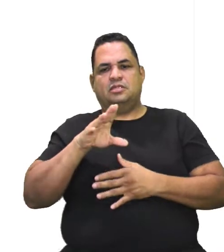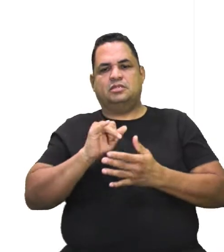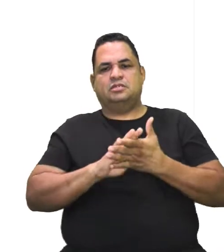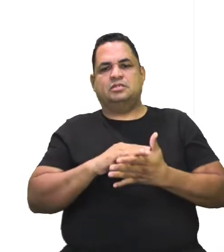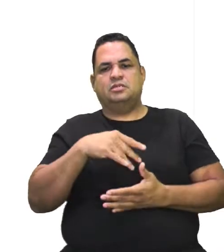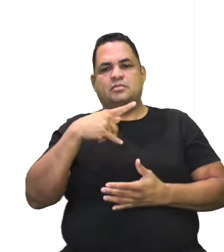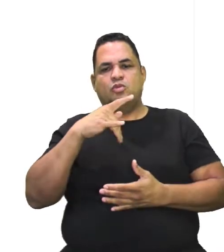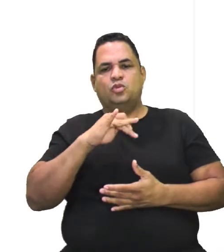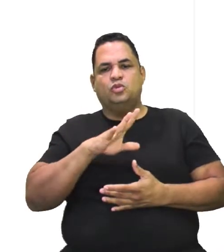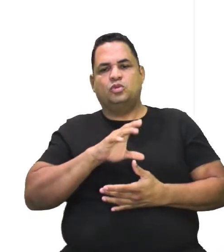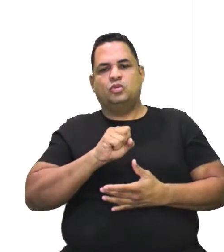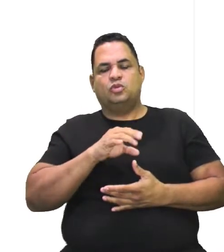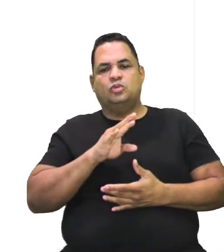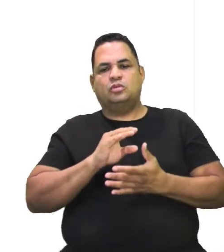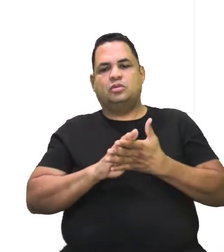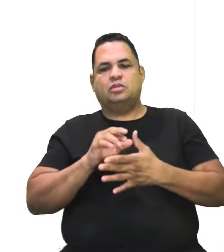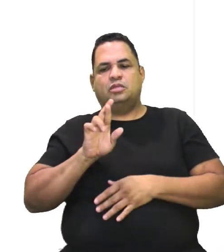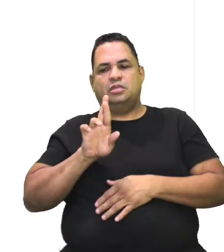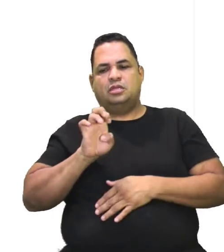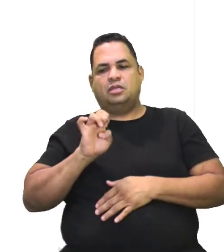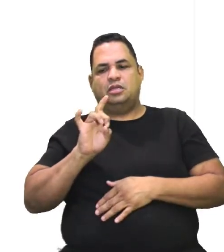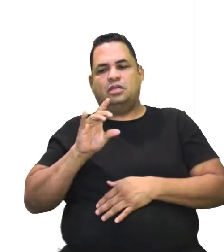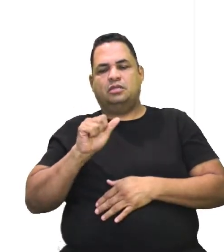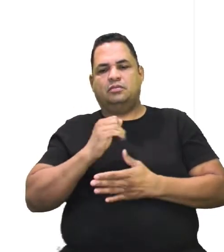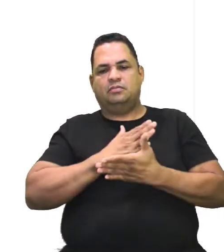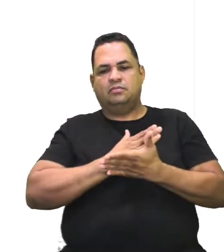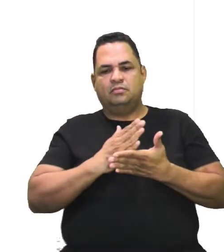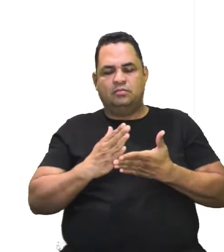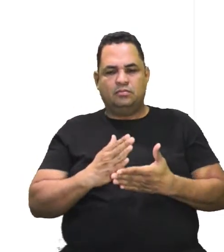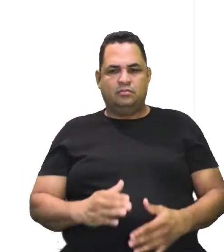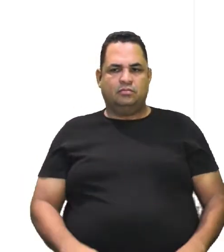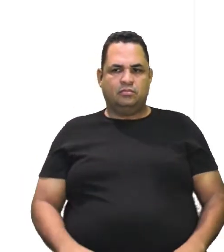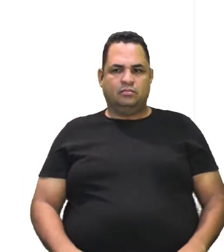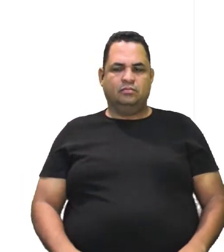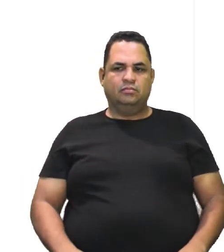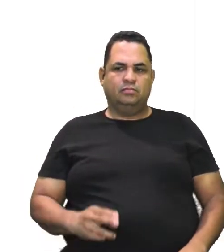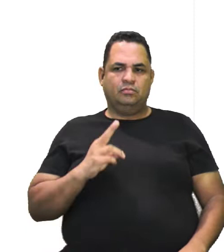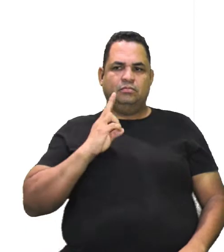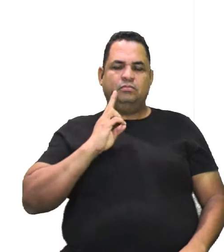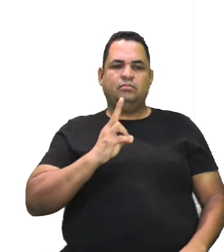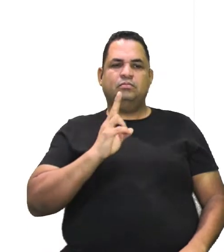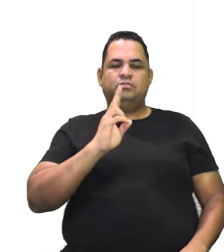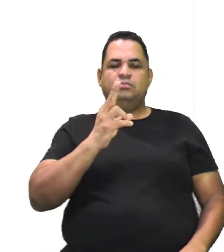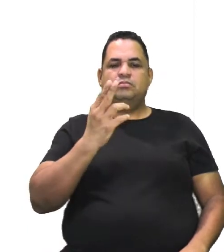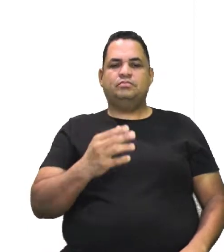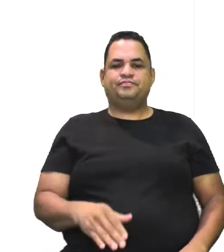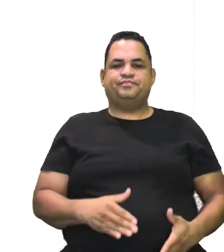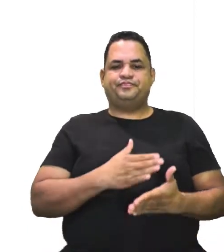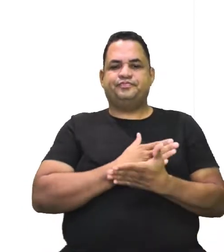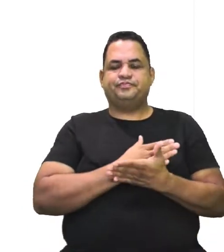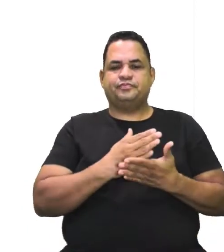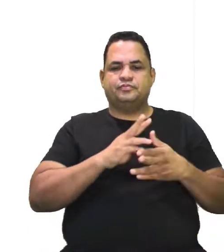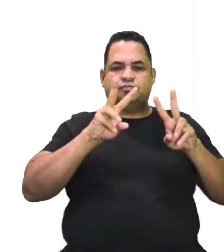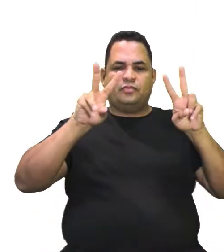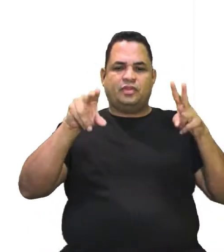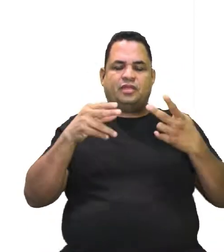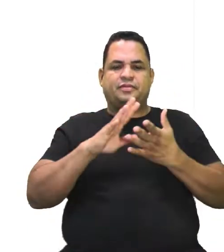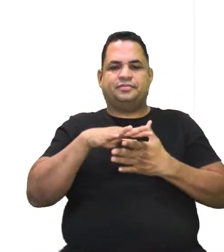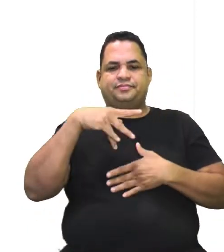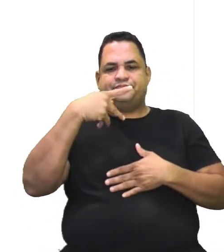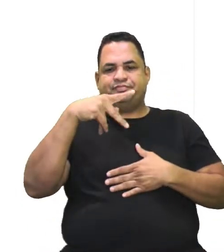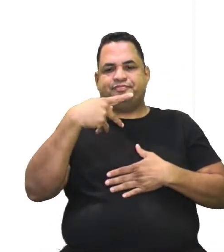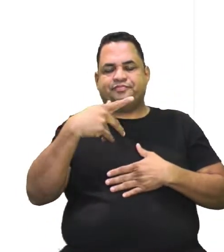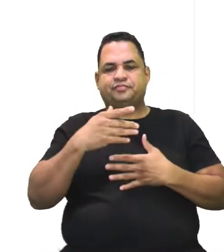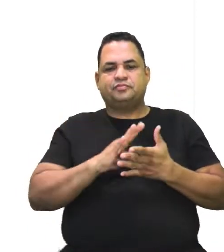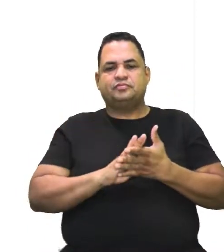e reta. Vamos iniciar com a introdução, né? Então, a gente sempre dá aquele início de assunto falando